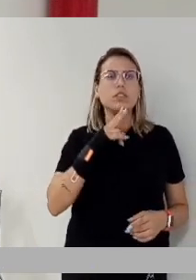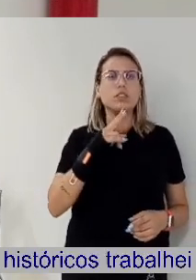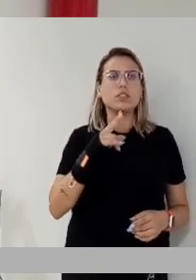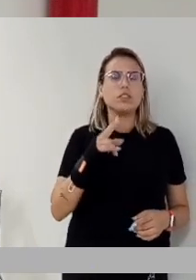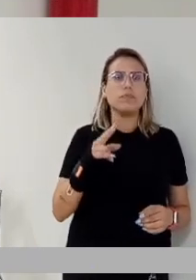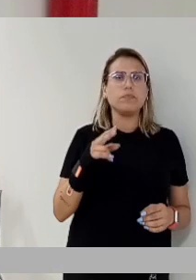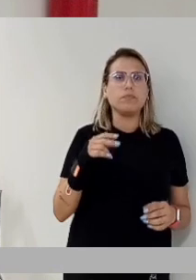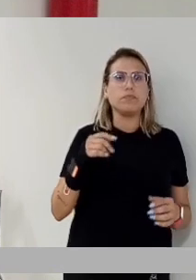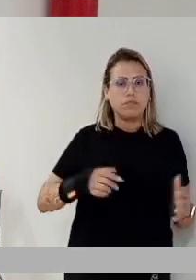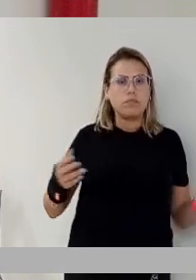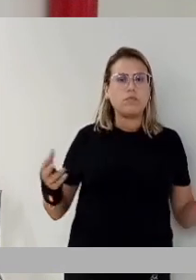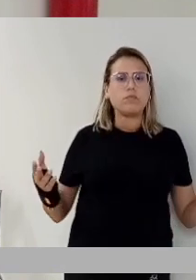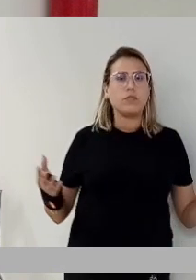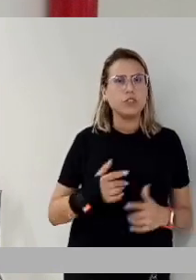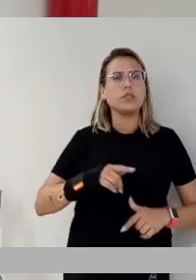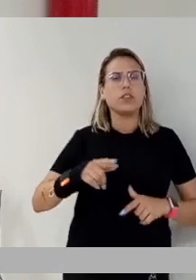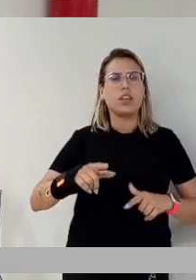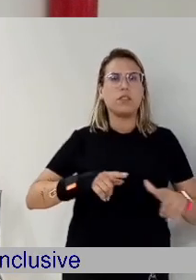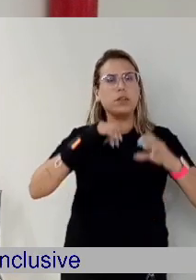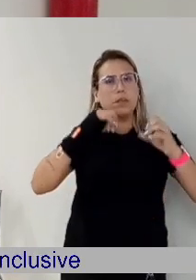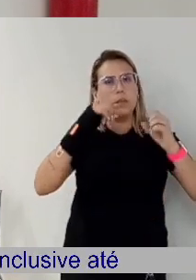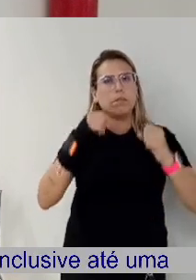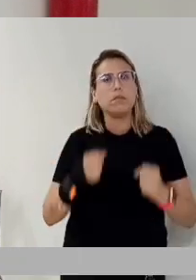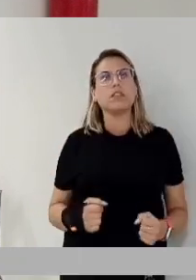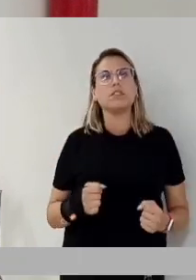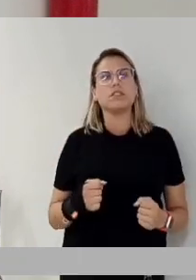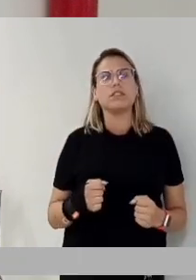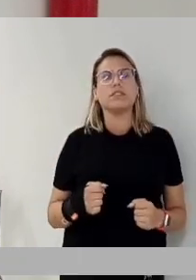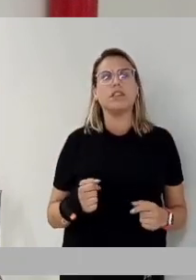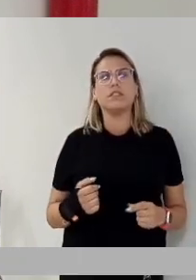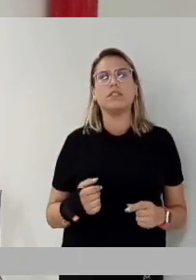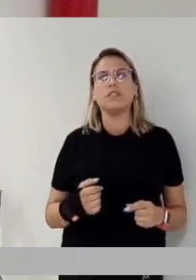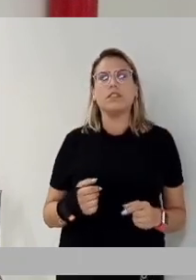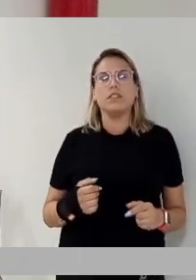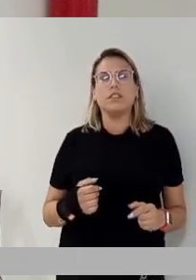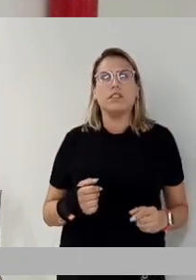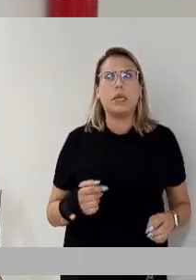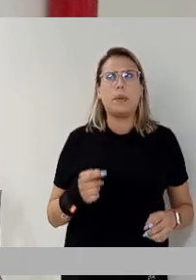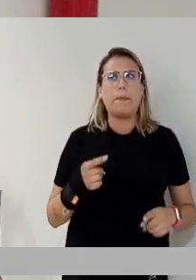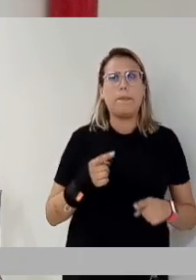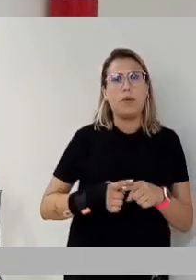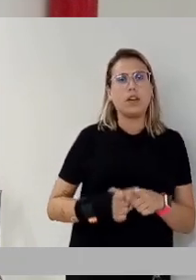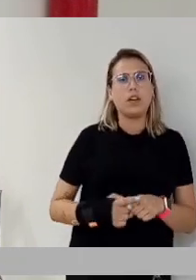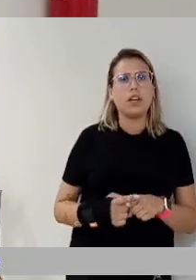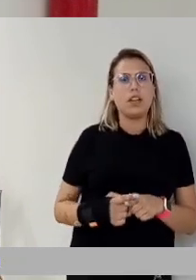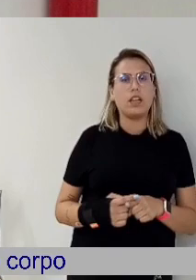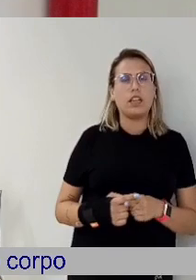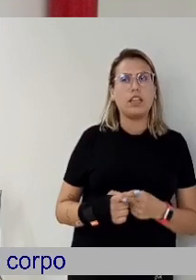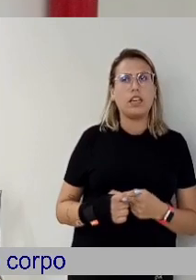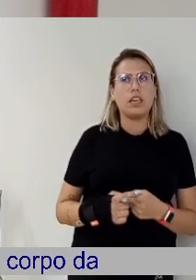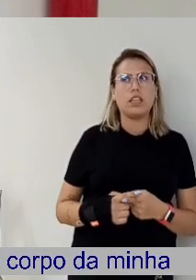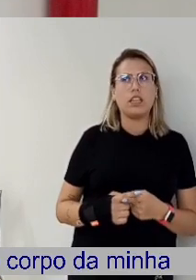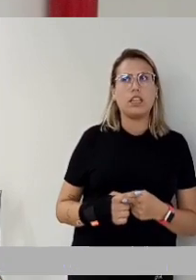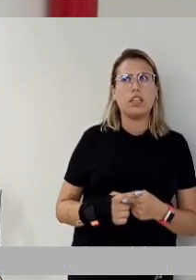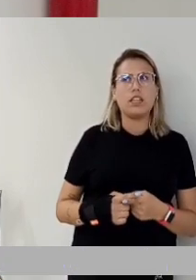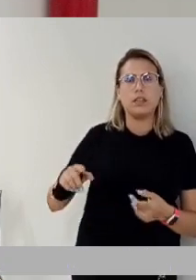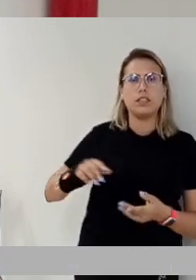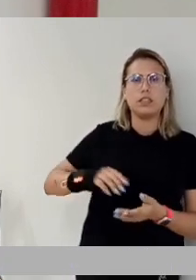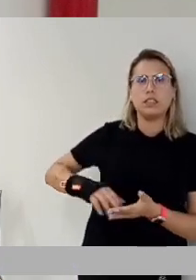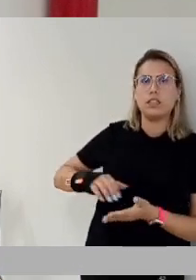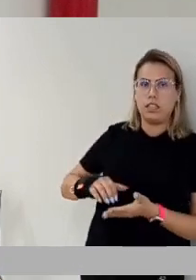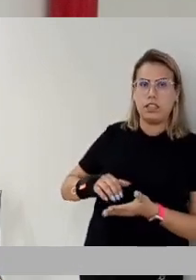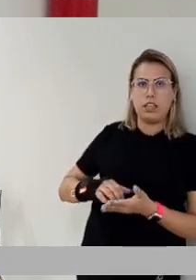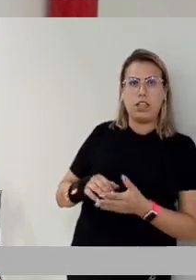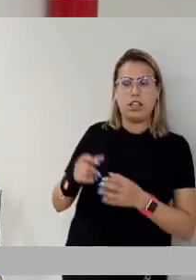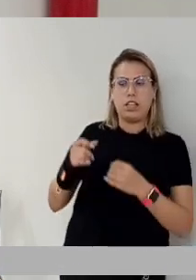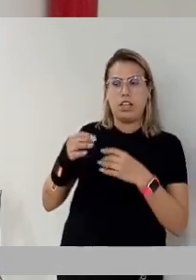pesado Hoje eu trabalho no pesado Inclusive eu at uma herna de disco já adquiri até porque Ah o corpo da minha secretaria é é